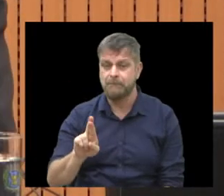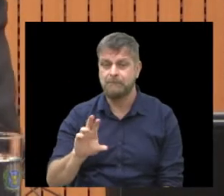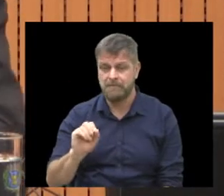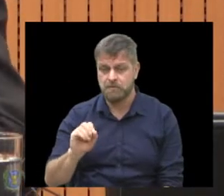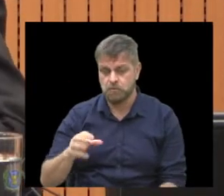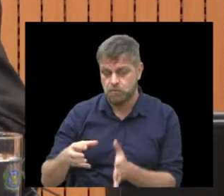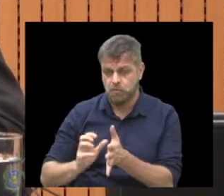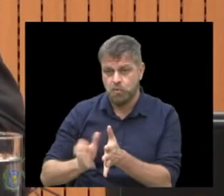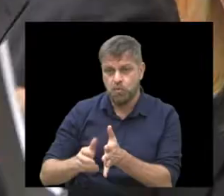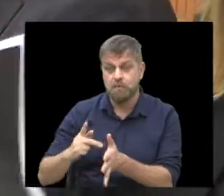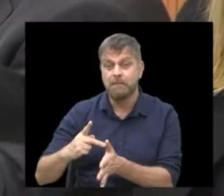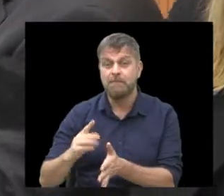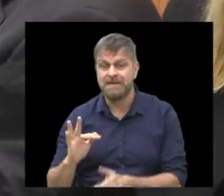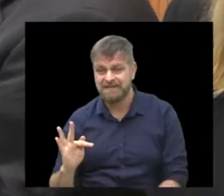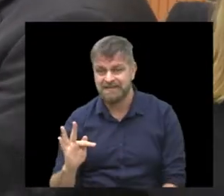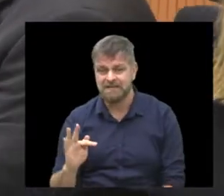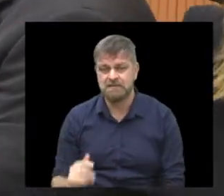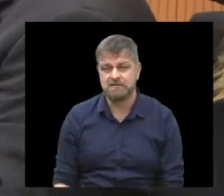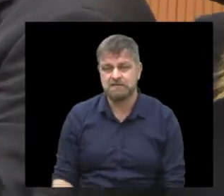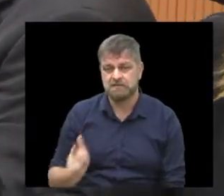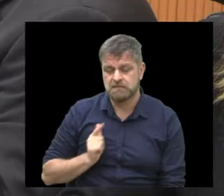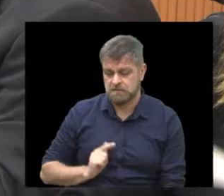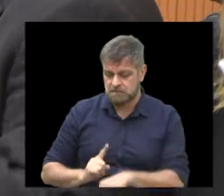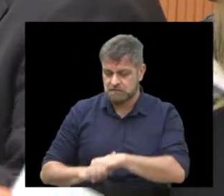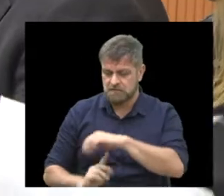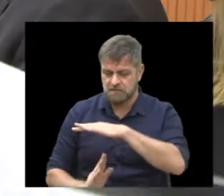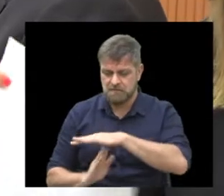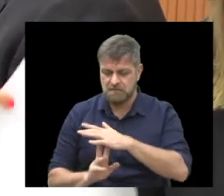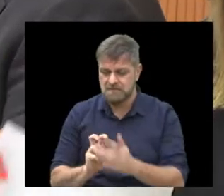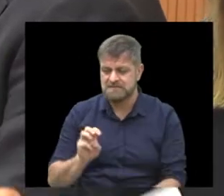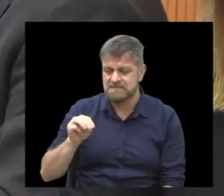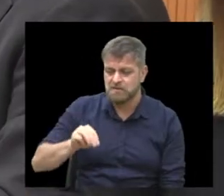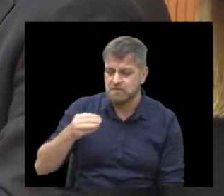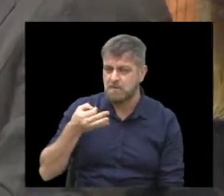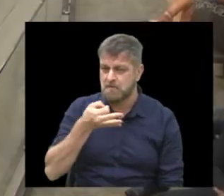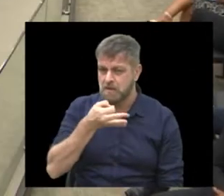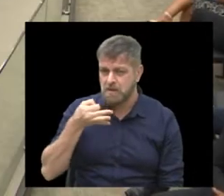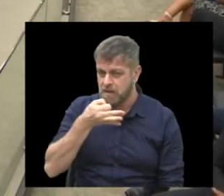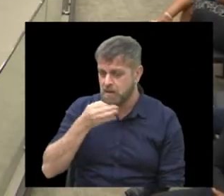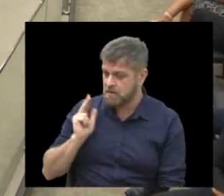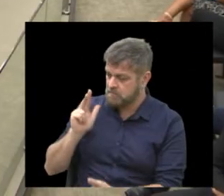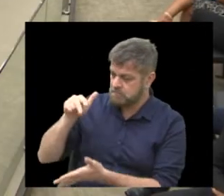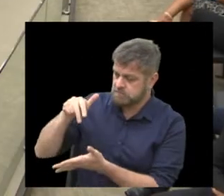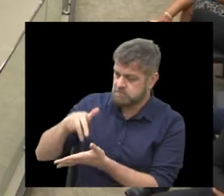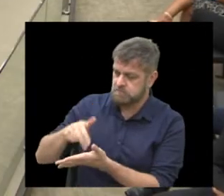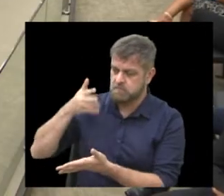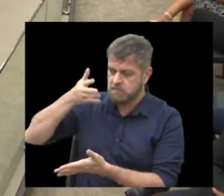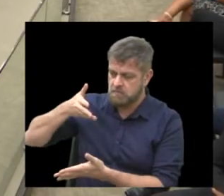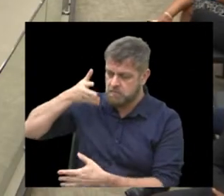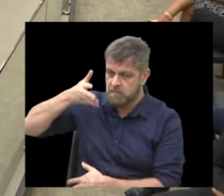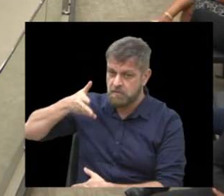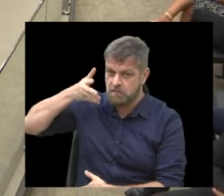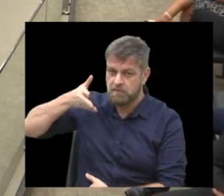Trabalhadores. Vereador Pedro Tourinho, Vossa Excelência tem a palavra por até 5 minutos.